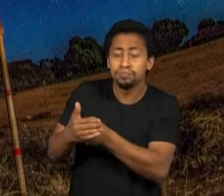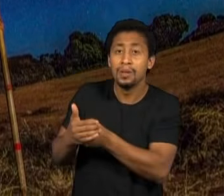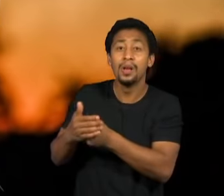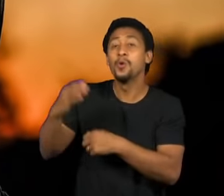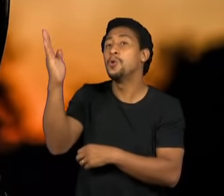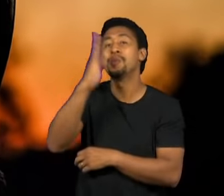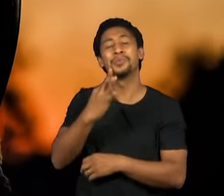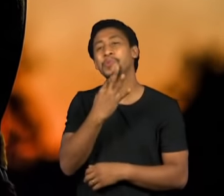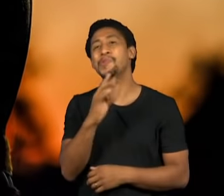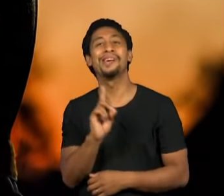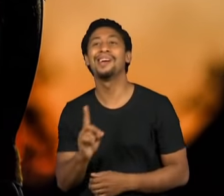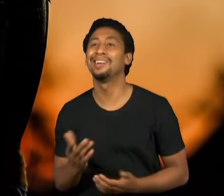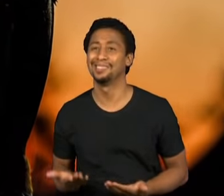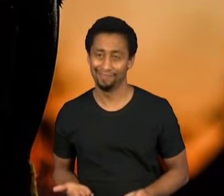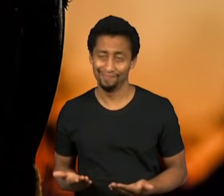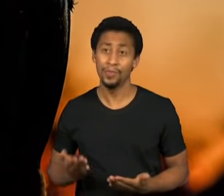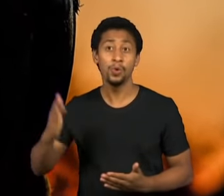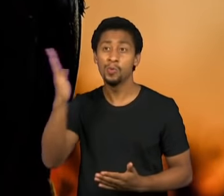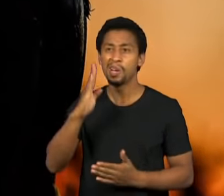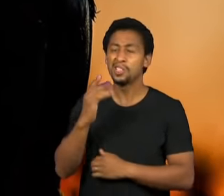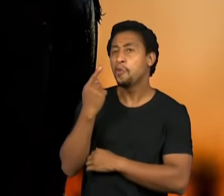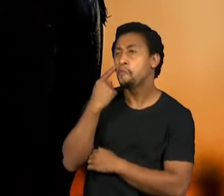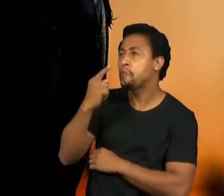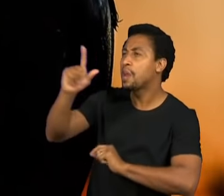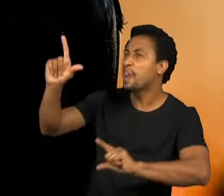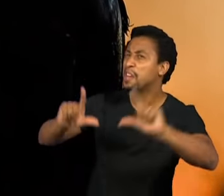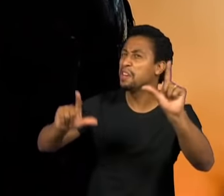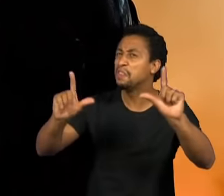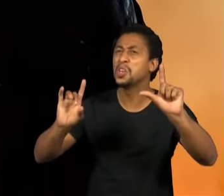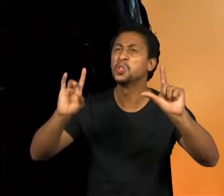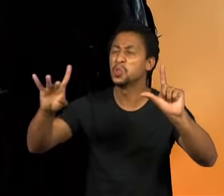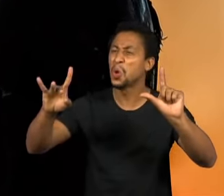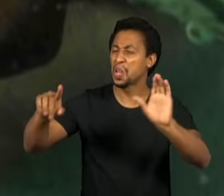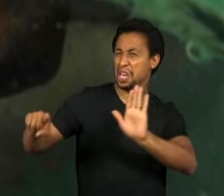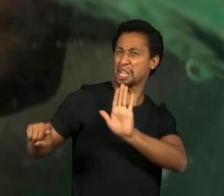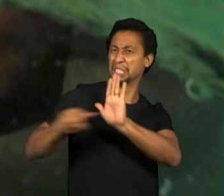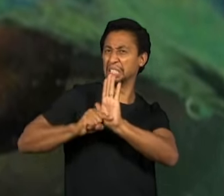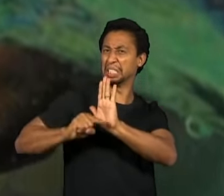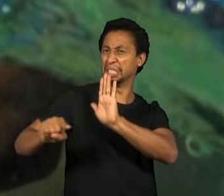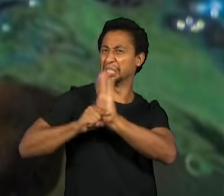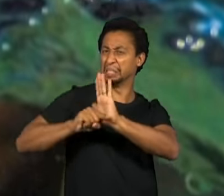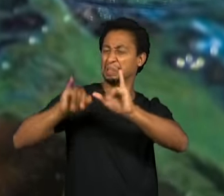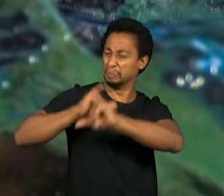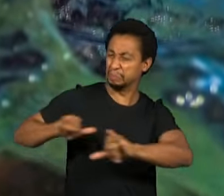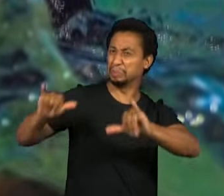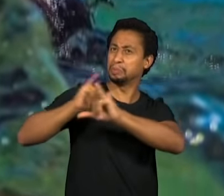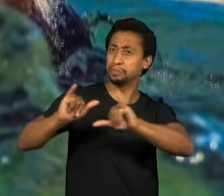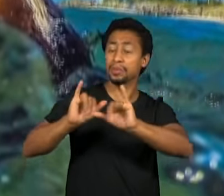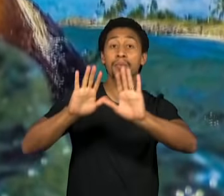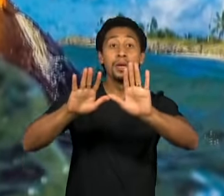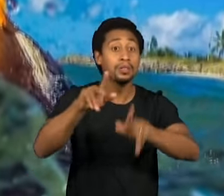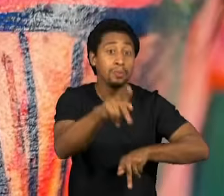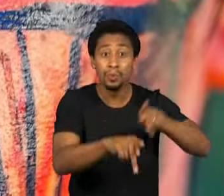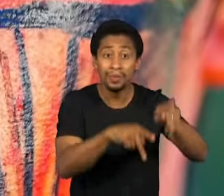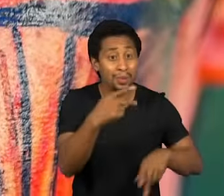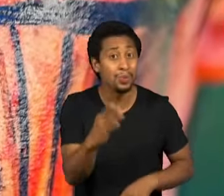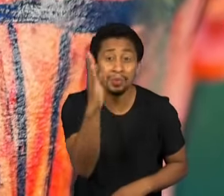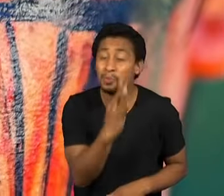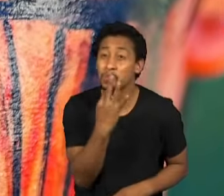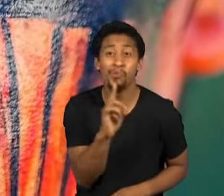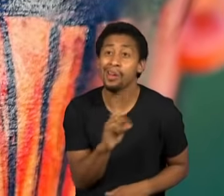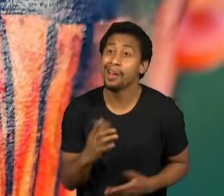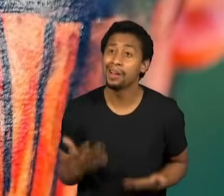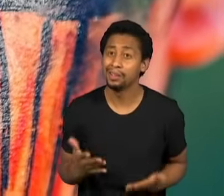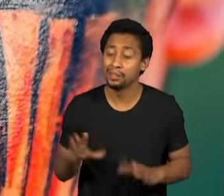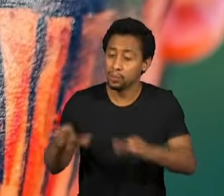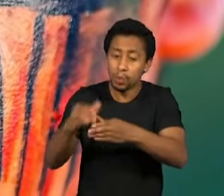imprensa, das matérias negativas. Mas a gente tem uma cultura que ela está se perdendo, que quase ninguém se fala. Então, o que, que eu quero com